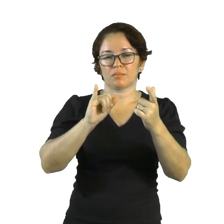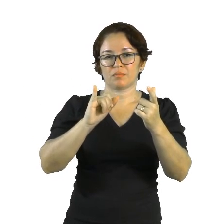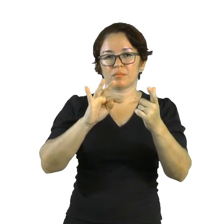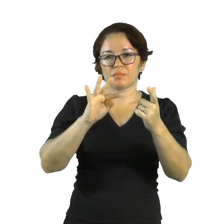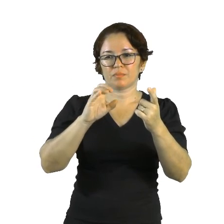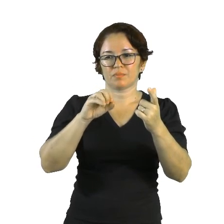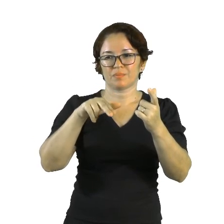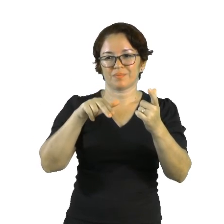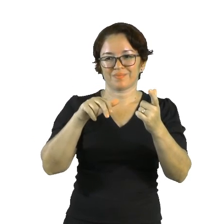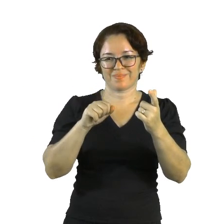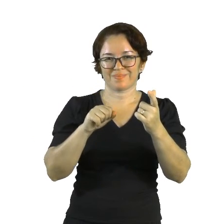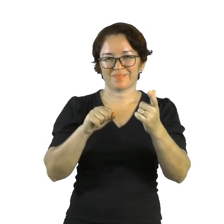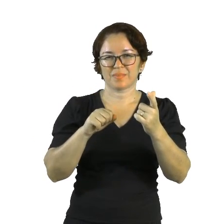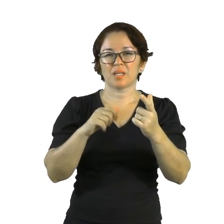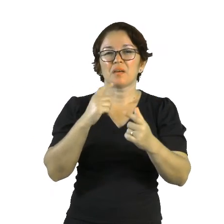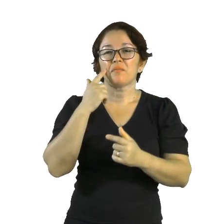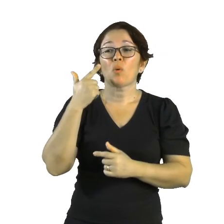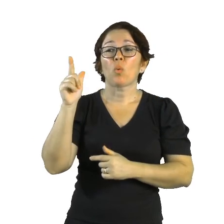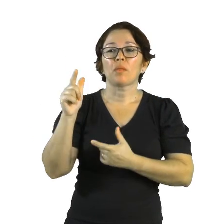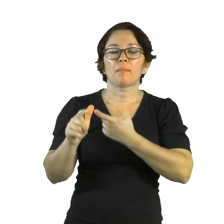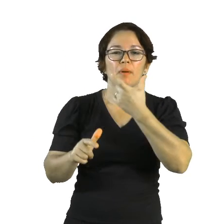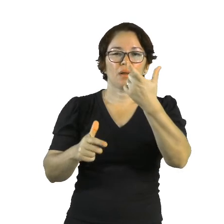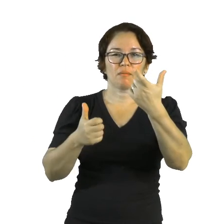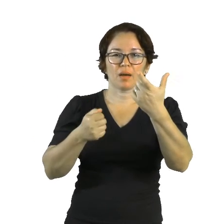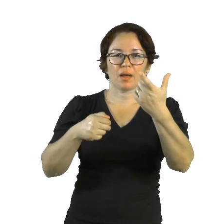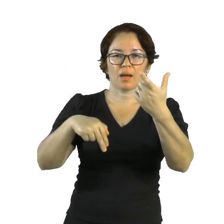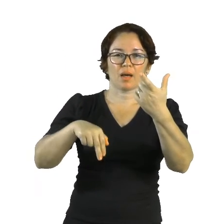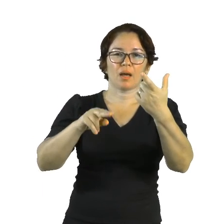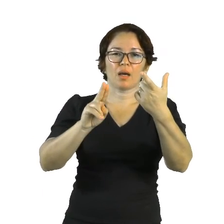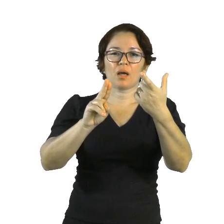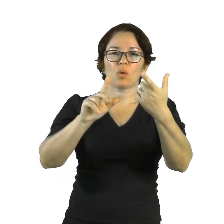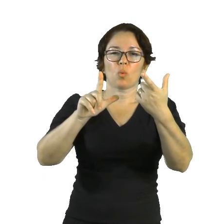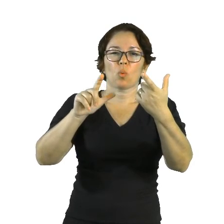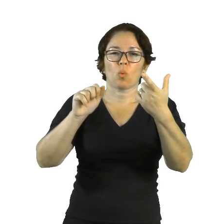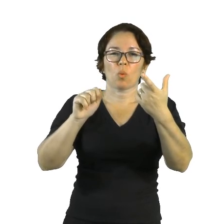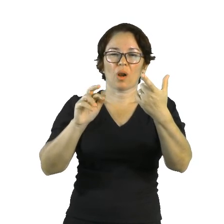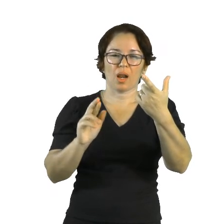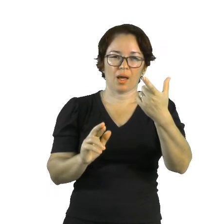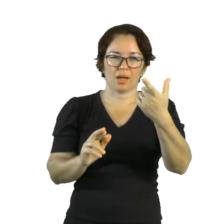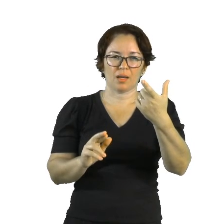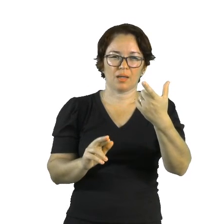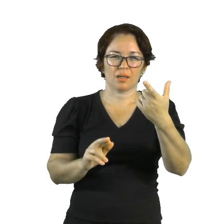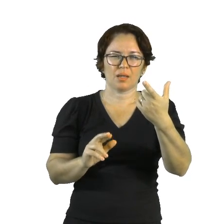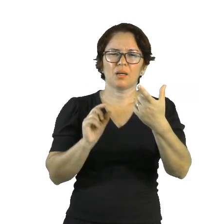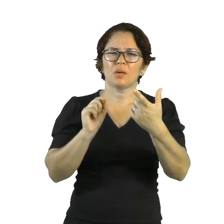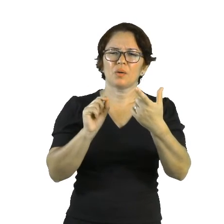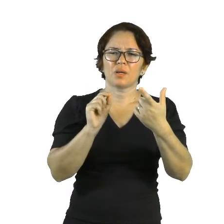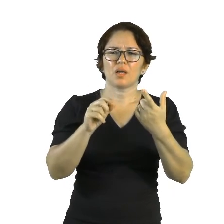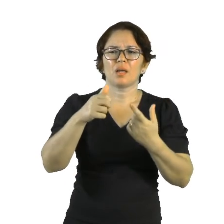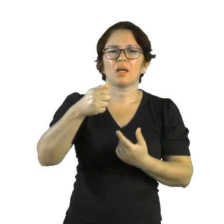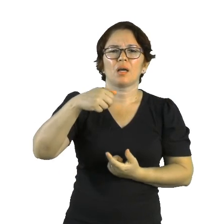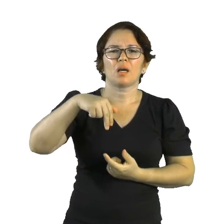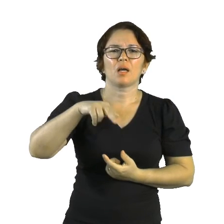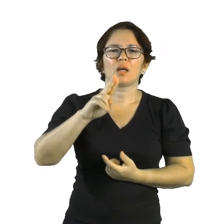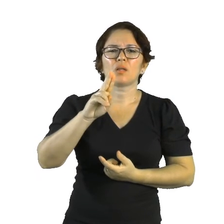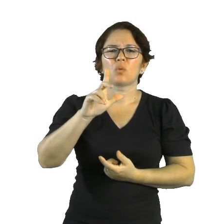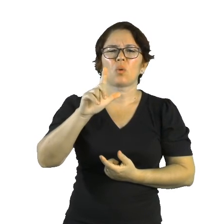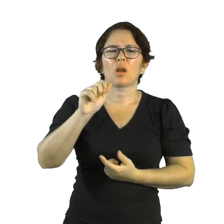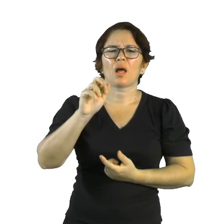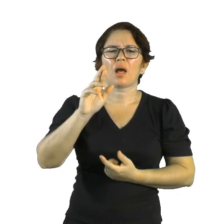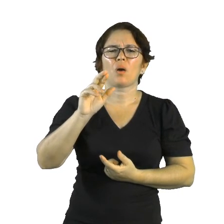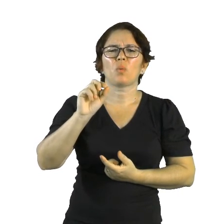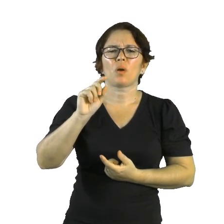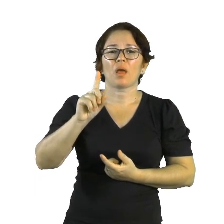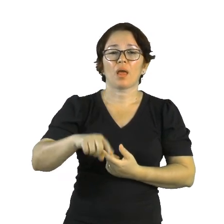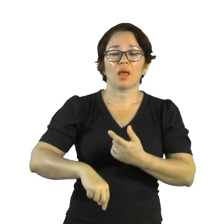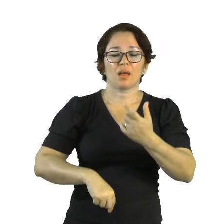Anular. Vocês sabem o que é anular? Lá quando ele fala o dedinho anular, é aquele dedinho menor, né?